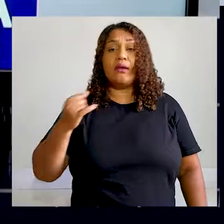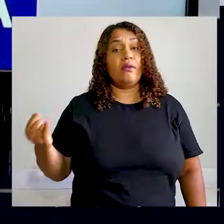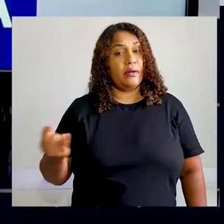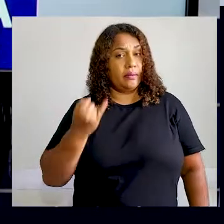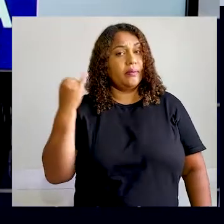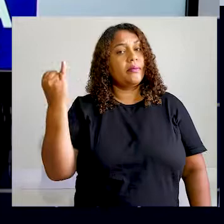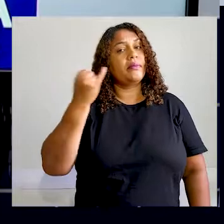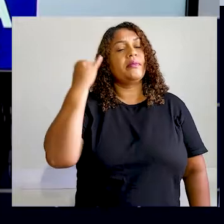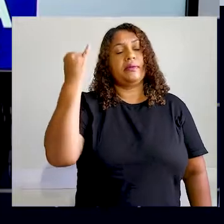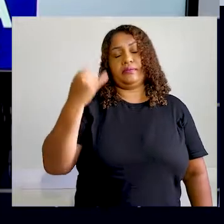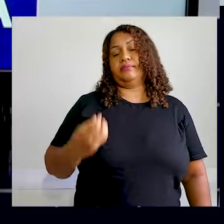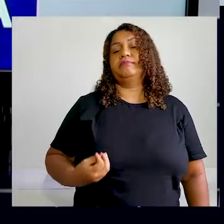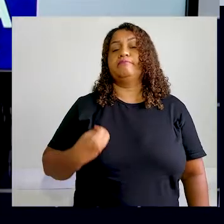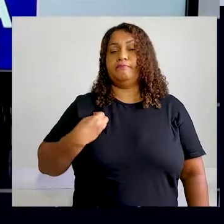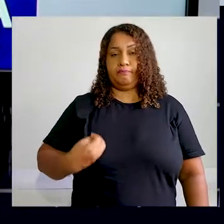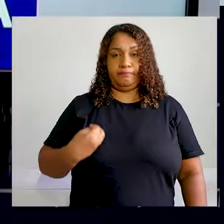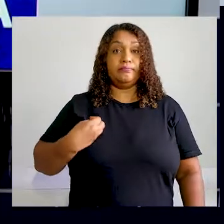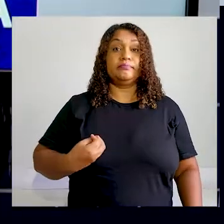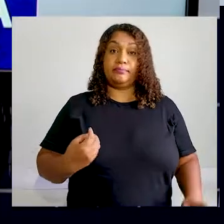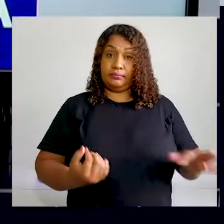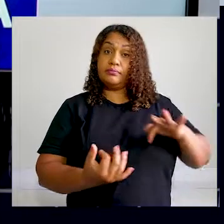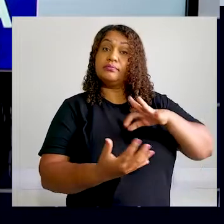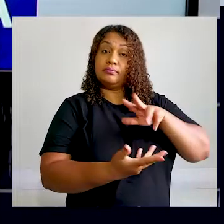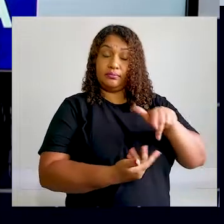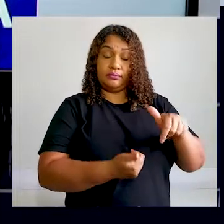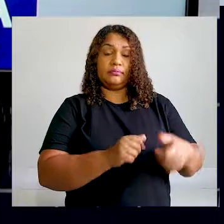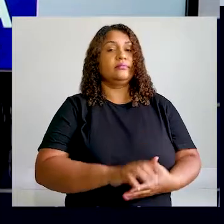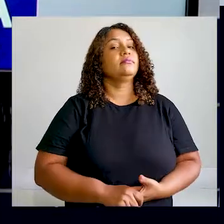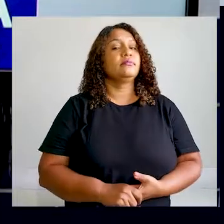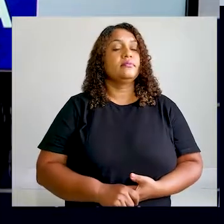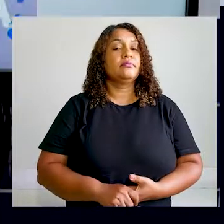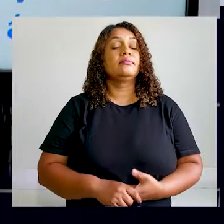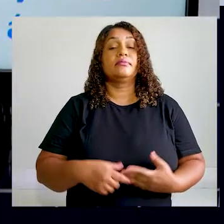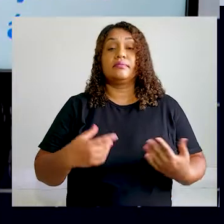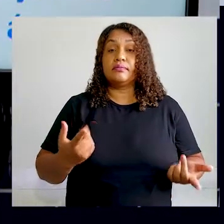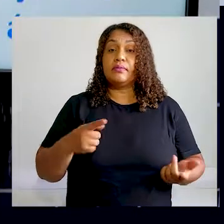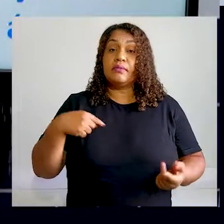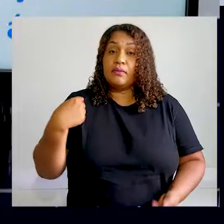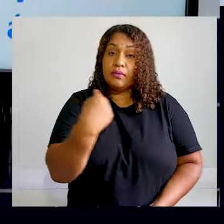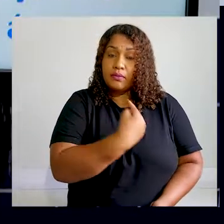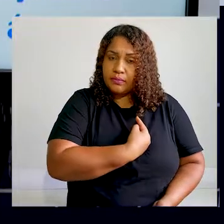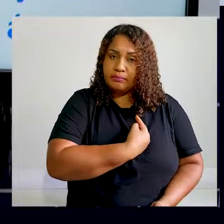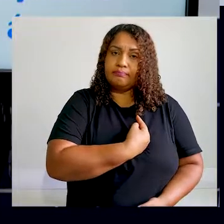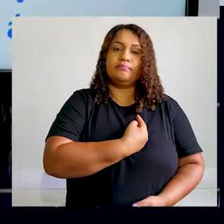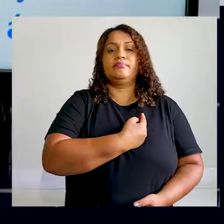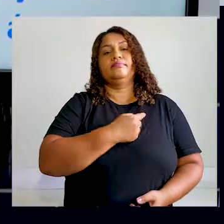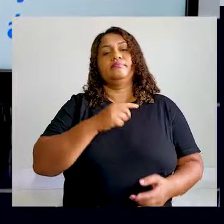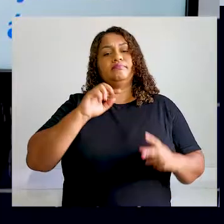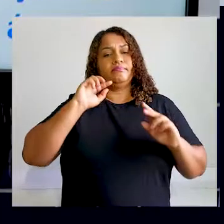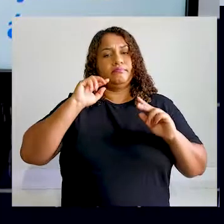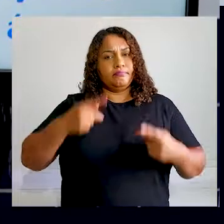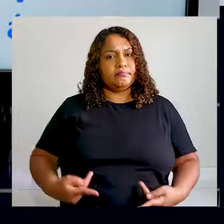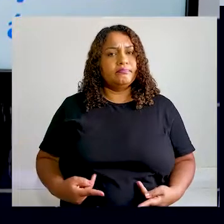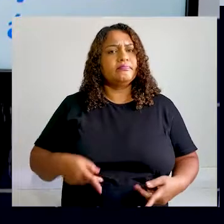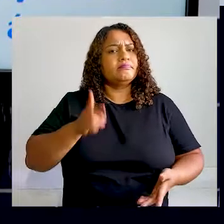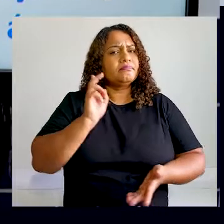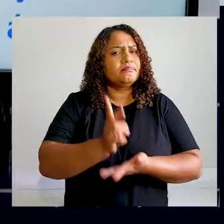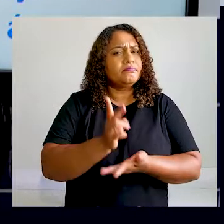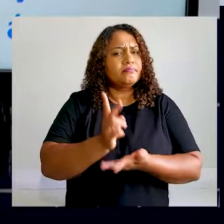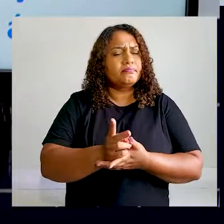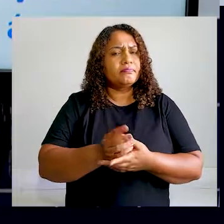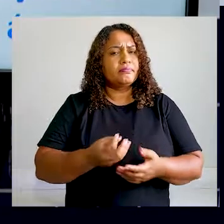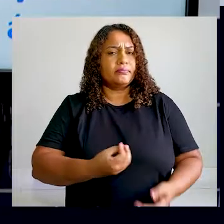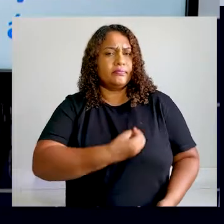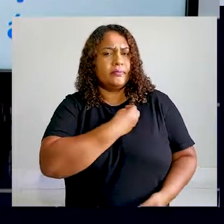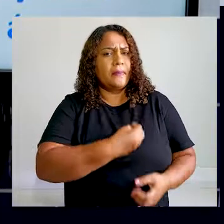é fundamental para a manutenção da vida no planeta Terra. E por causa disso, nós, seres humanos,